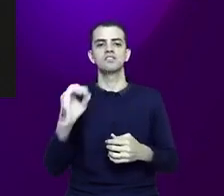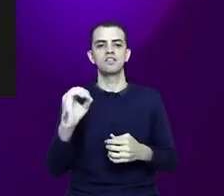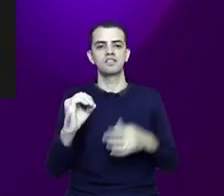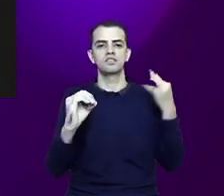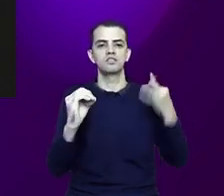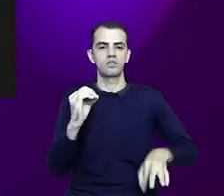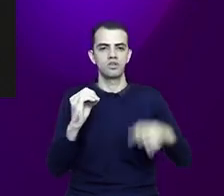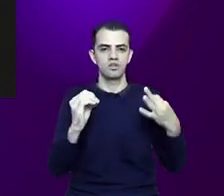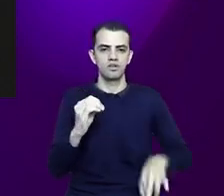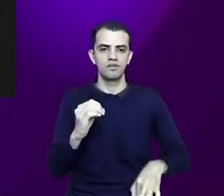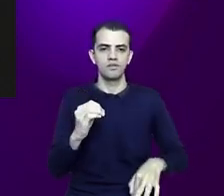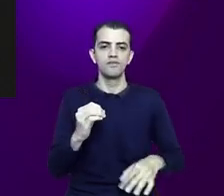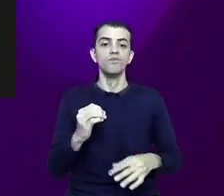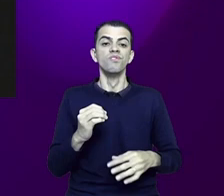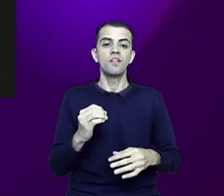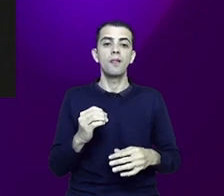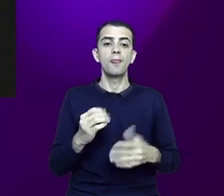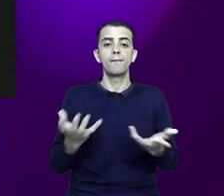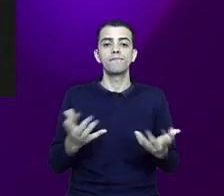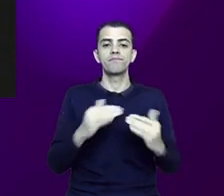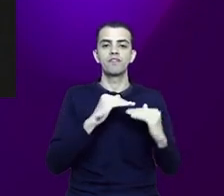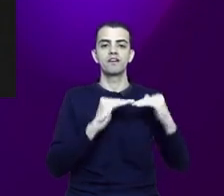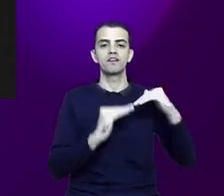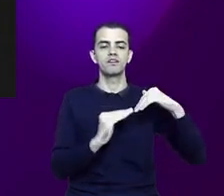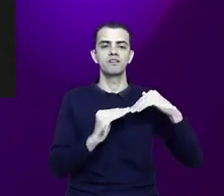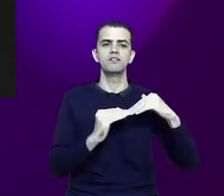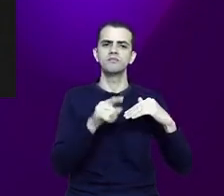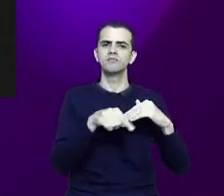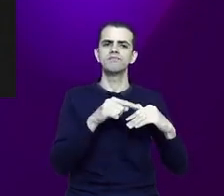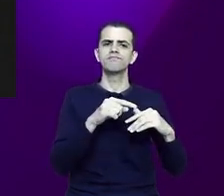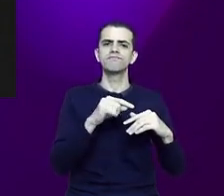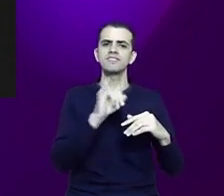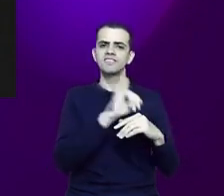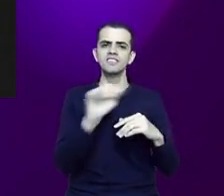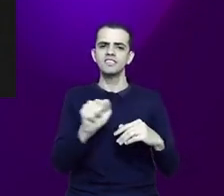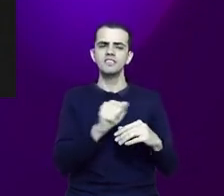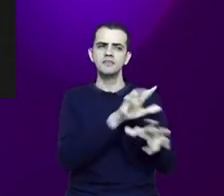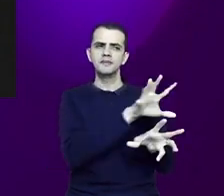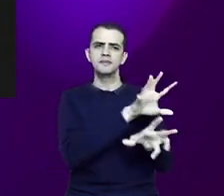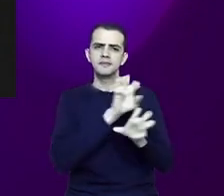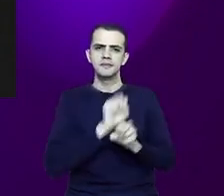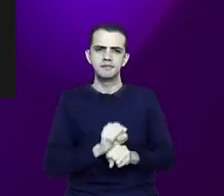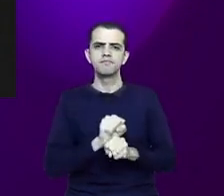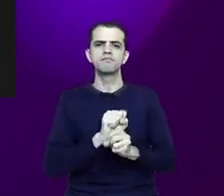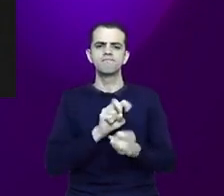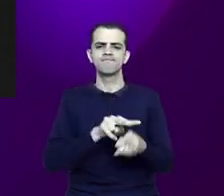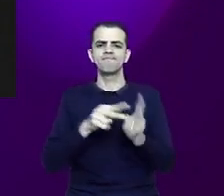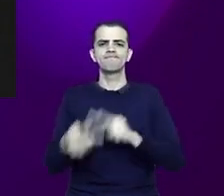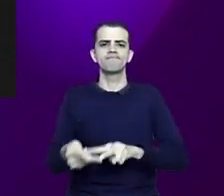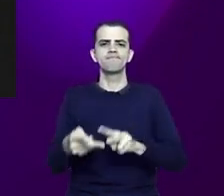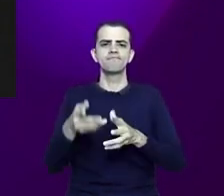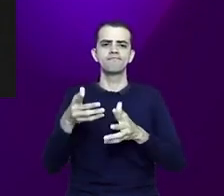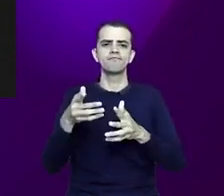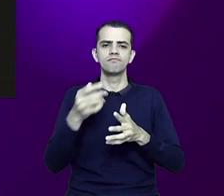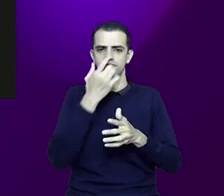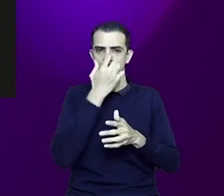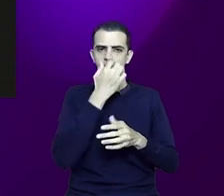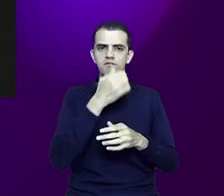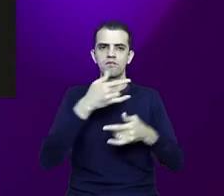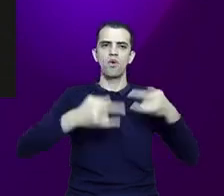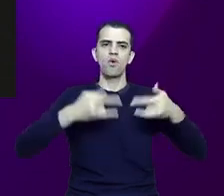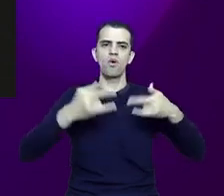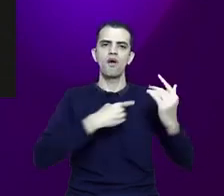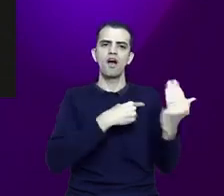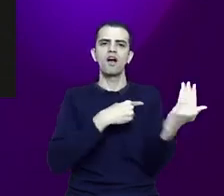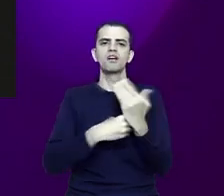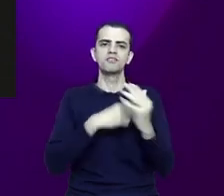lugar, e como que a gente pode utilizar isso, né? A inteligência artificial a nosso favor como médico. Aqui um exemplo, então, a